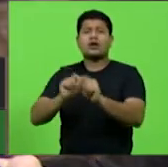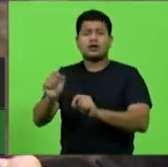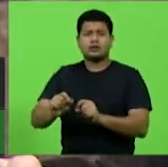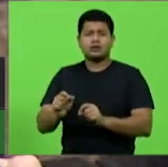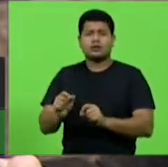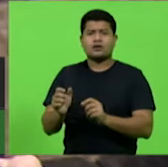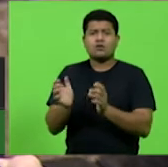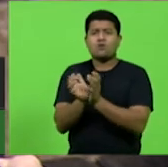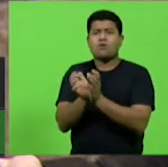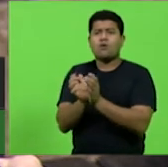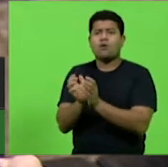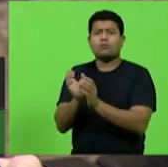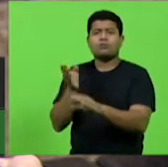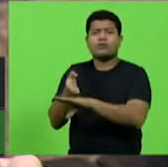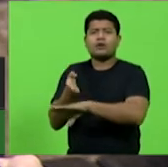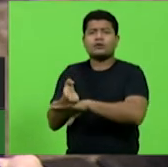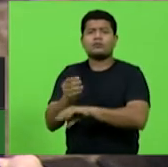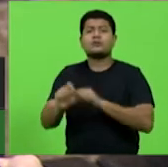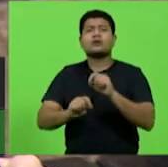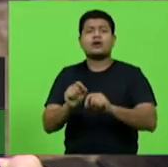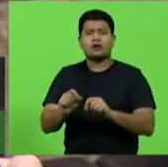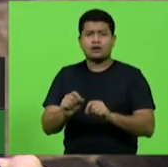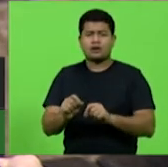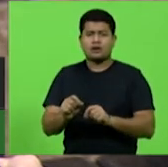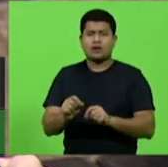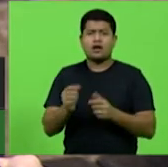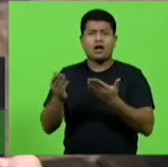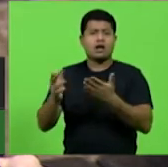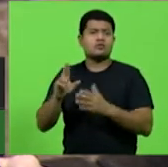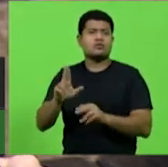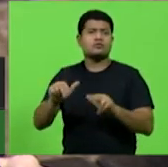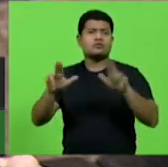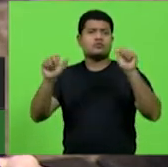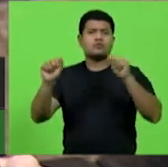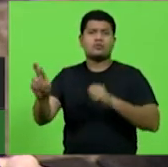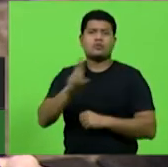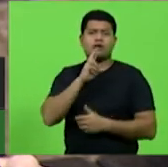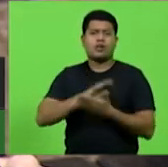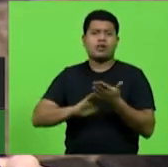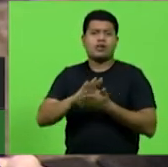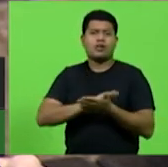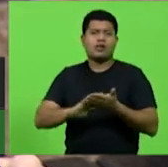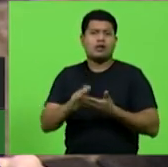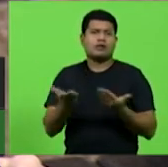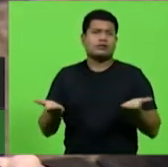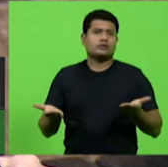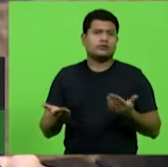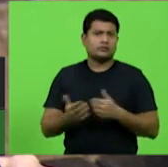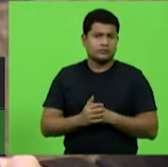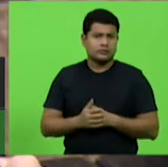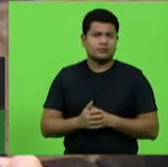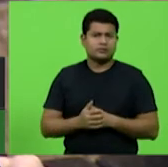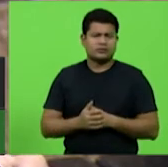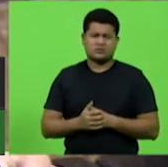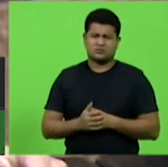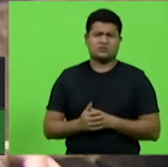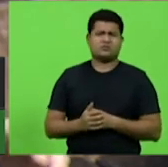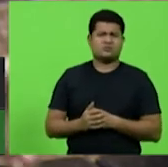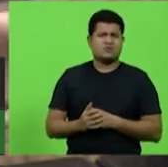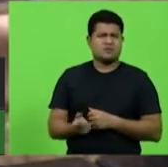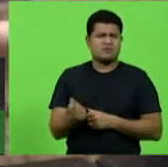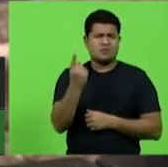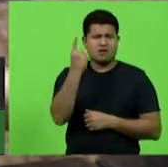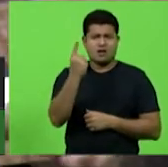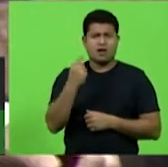grupo? Nunca mais me respondeu. Um silêncio muito suspeito. Senhor Tiago Vieira, secretário